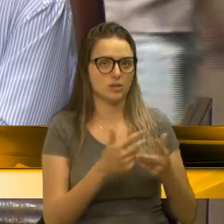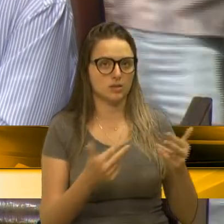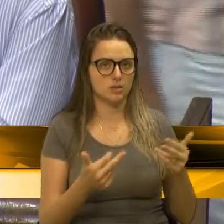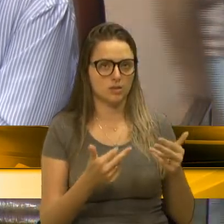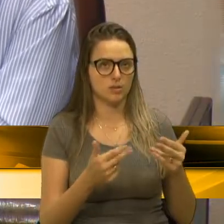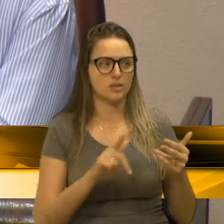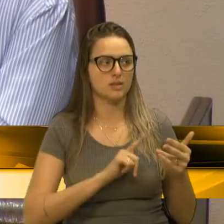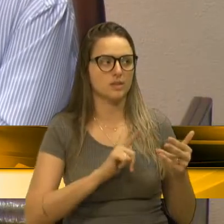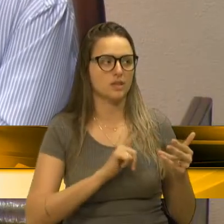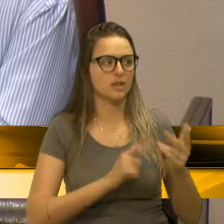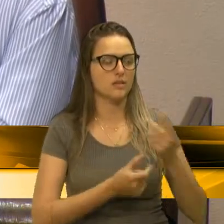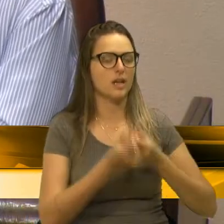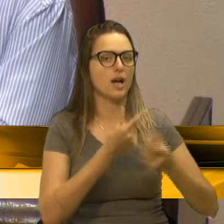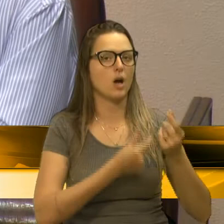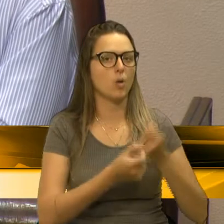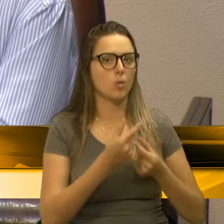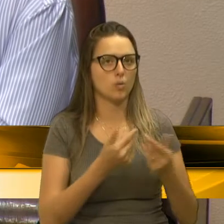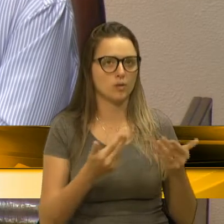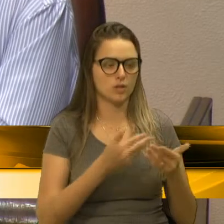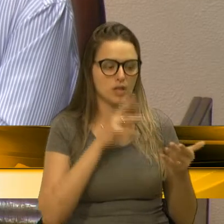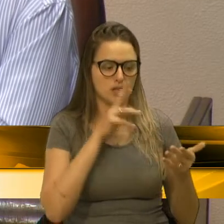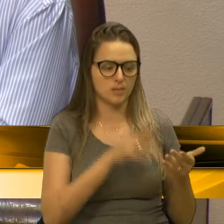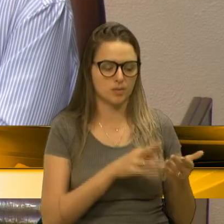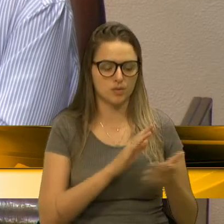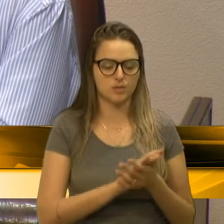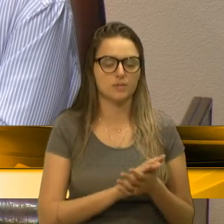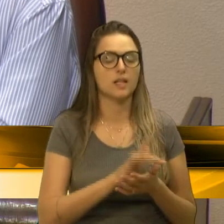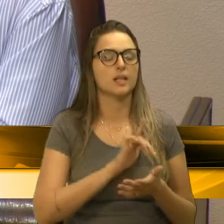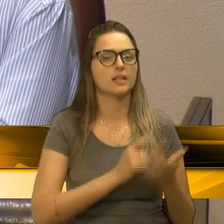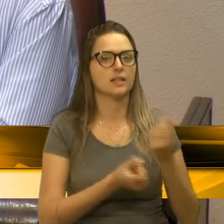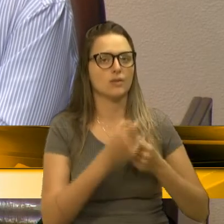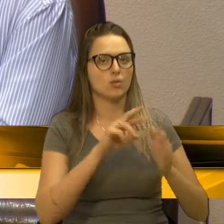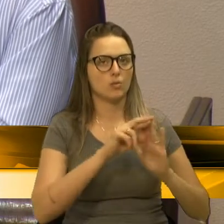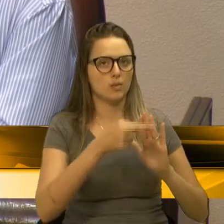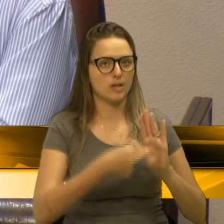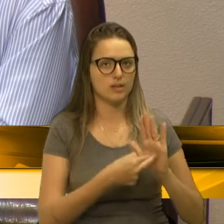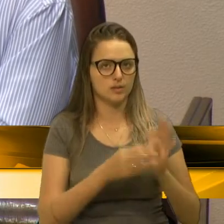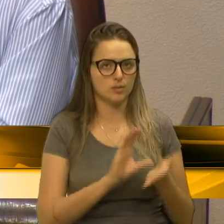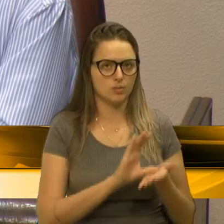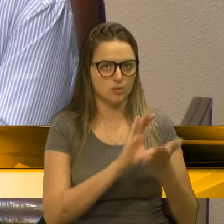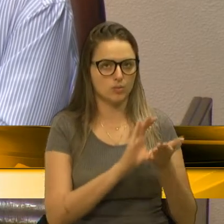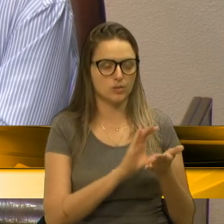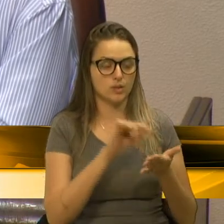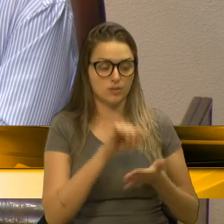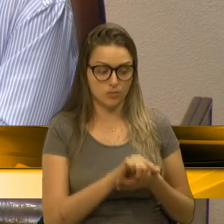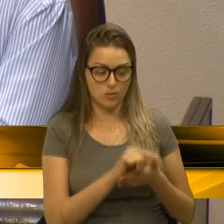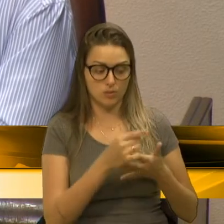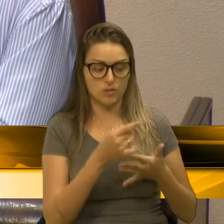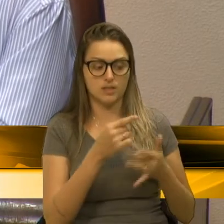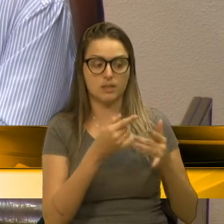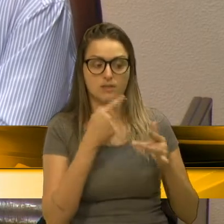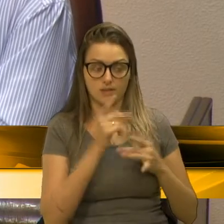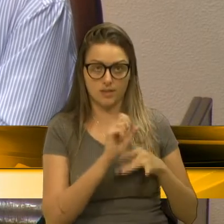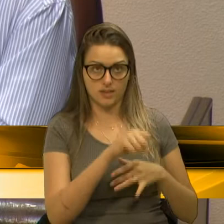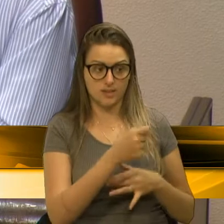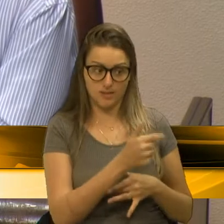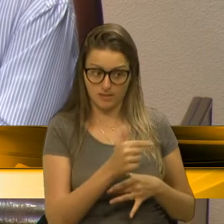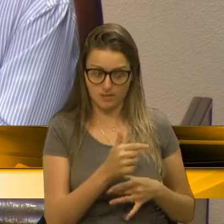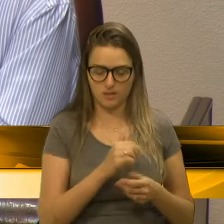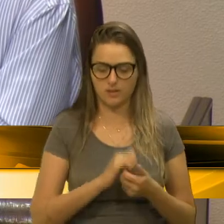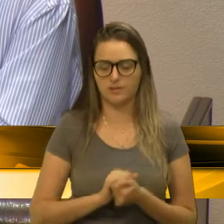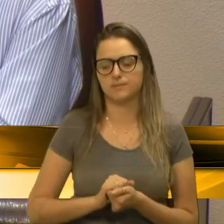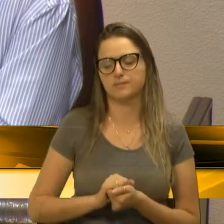houve alguma, já foi respondido, houve alguma resolução do Conselho? Então a senhora confirma que não houve, não é?